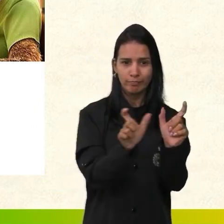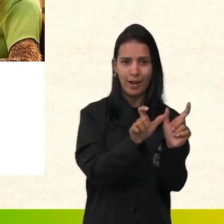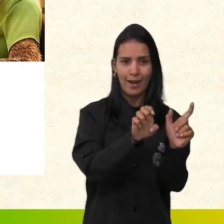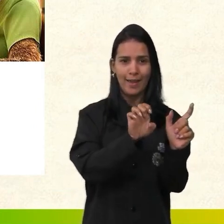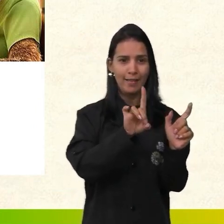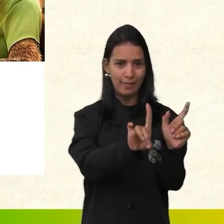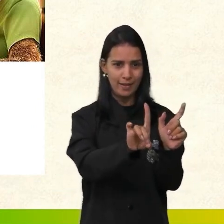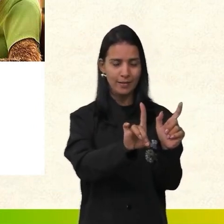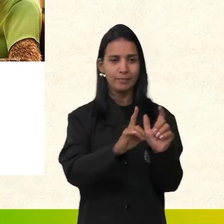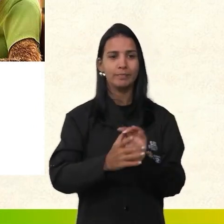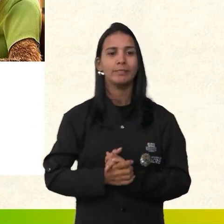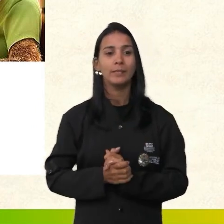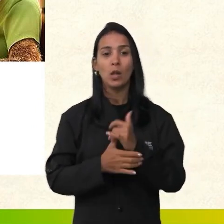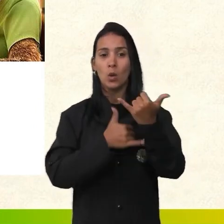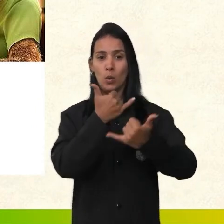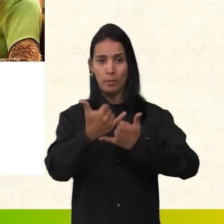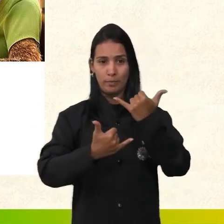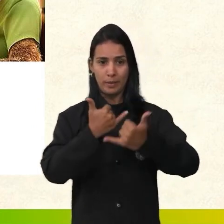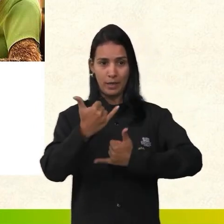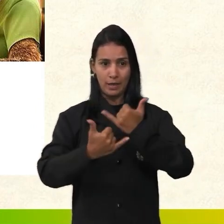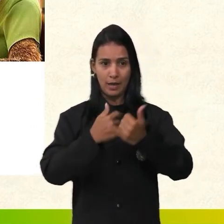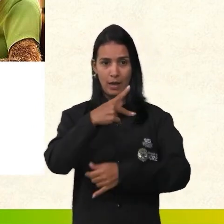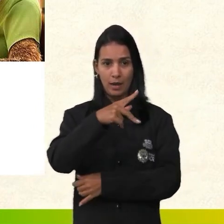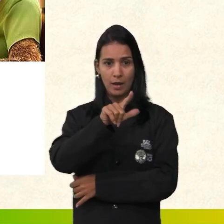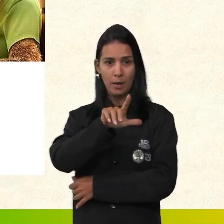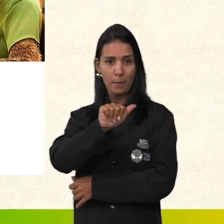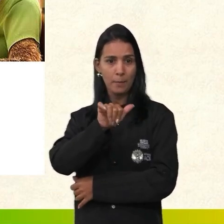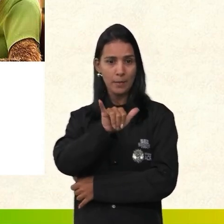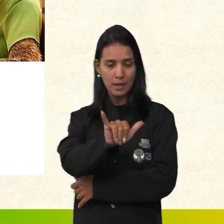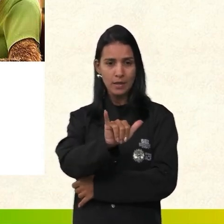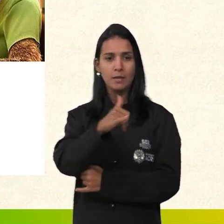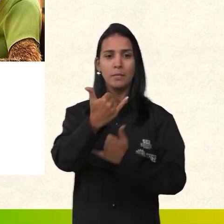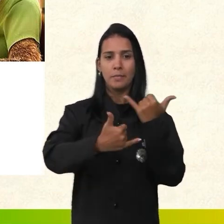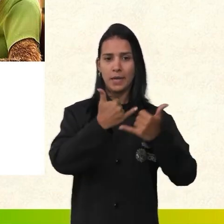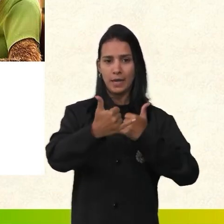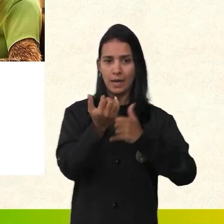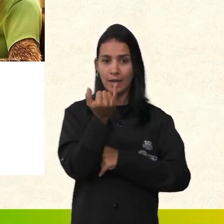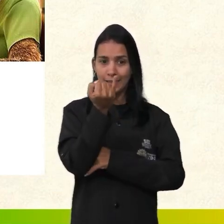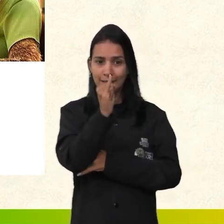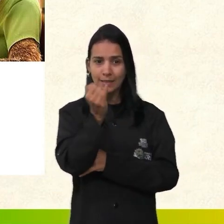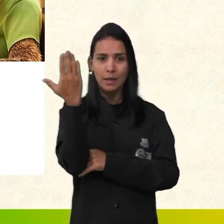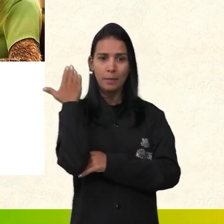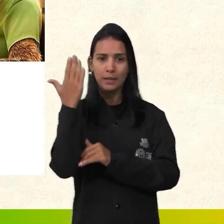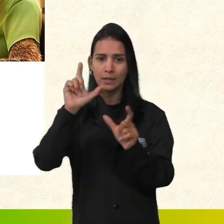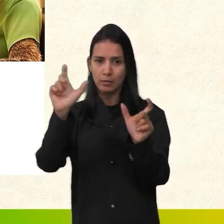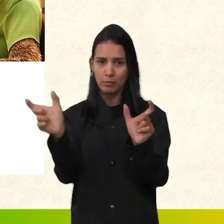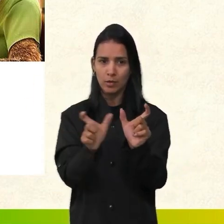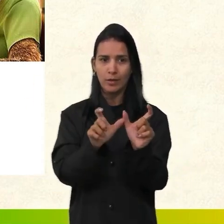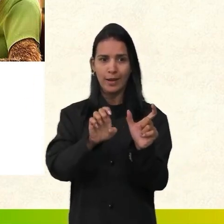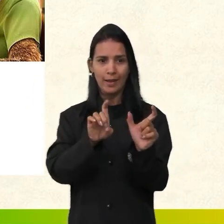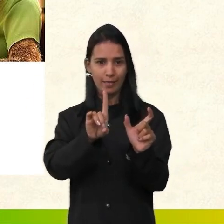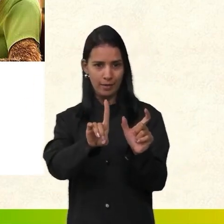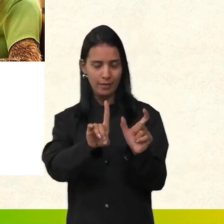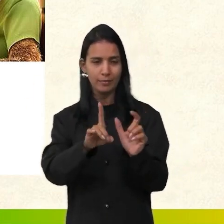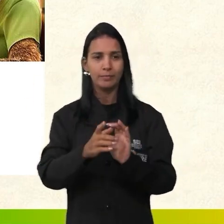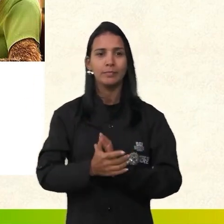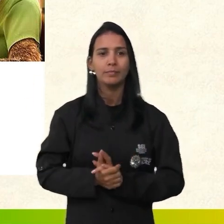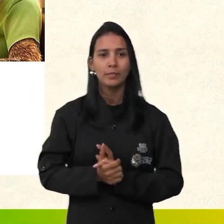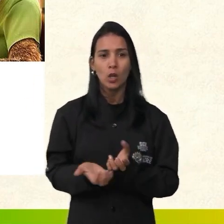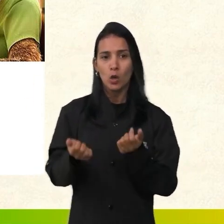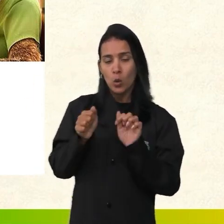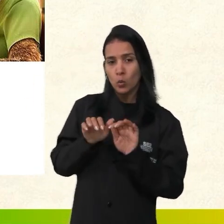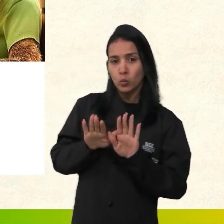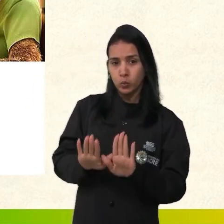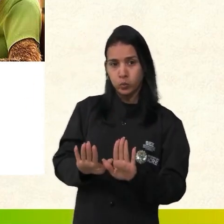To play, brincar. Played, brincou. To stay, que significa